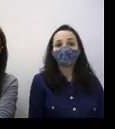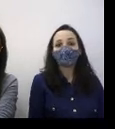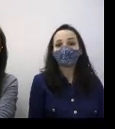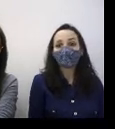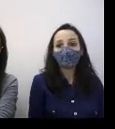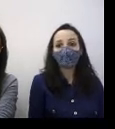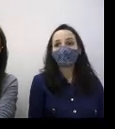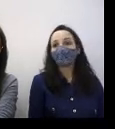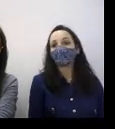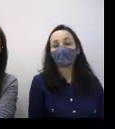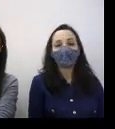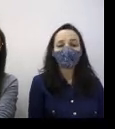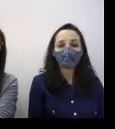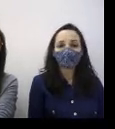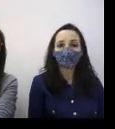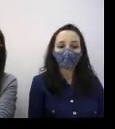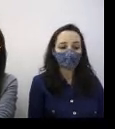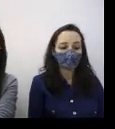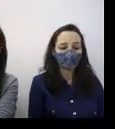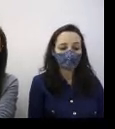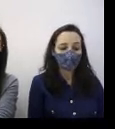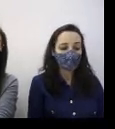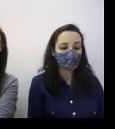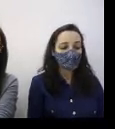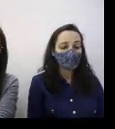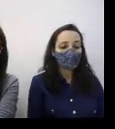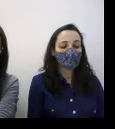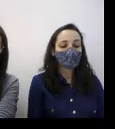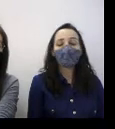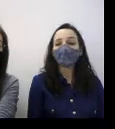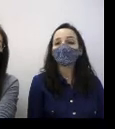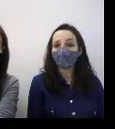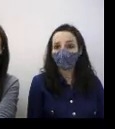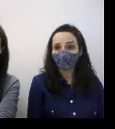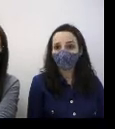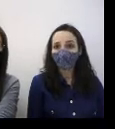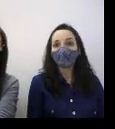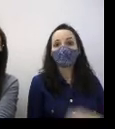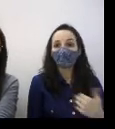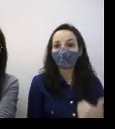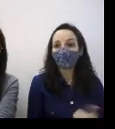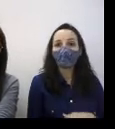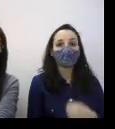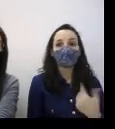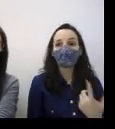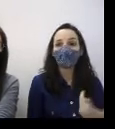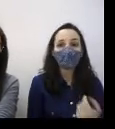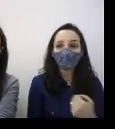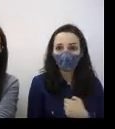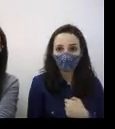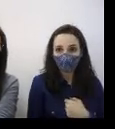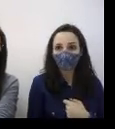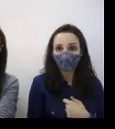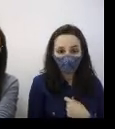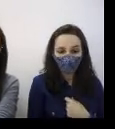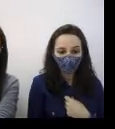a gente se expressar, a gente falar das nossas emoções, imagina para as crianças identificar, nomear